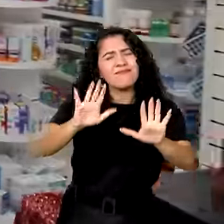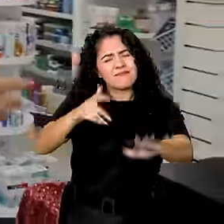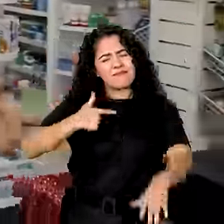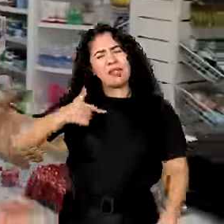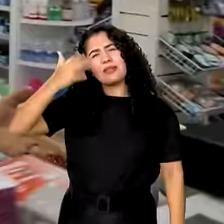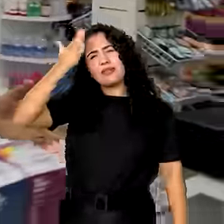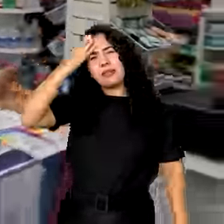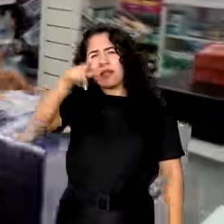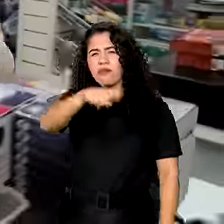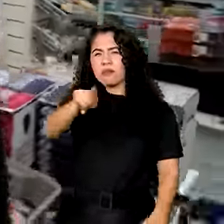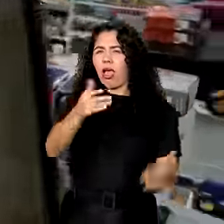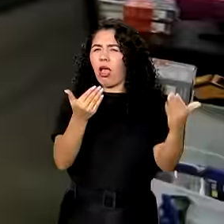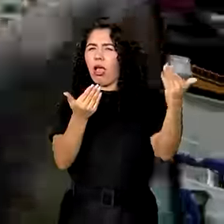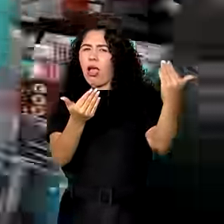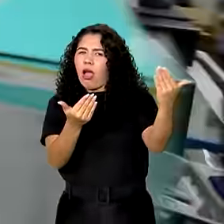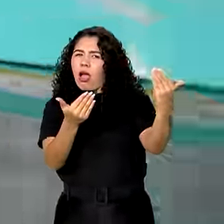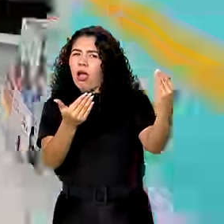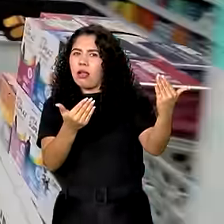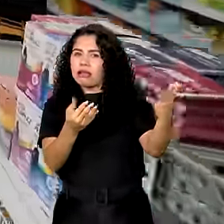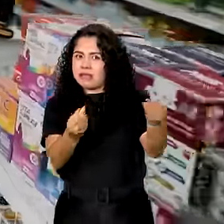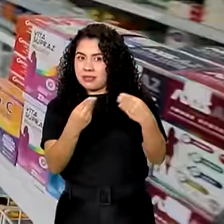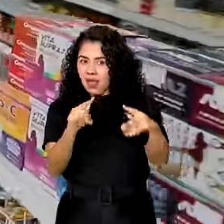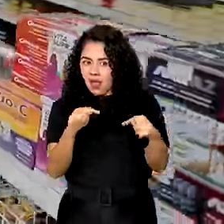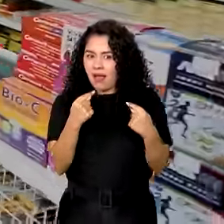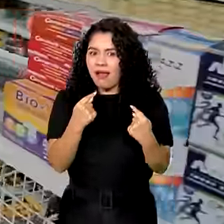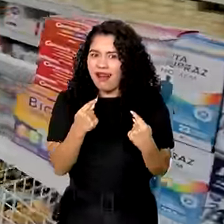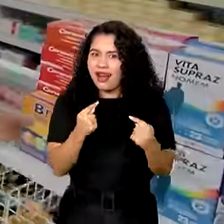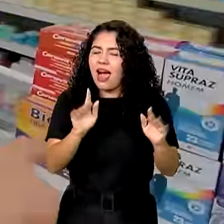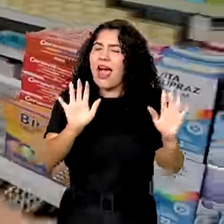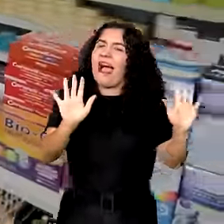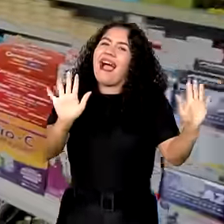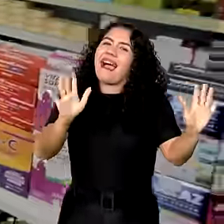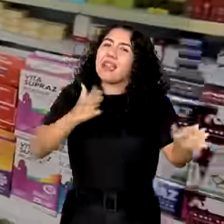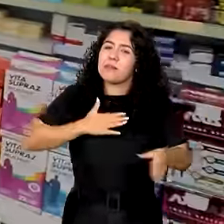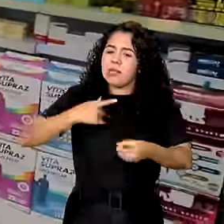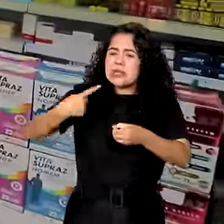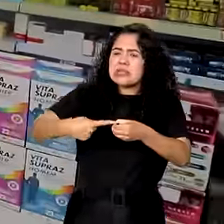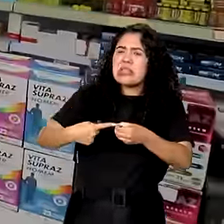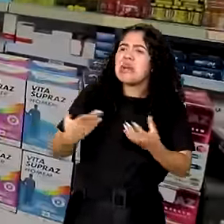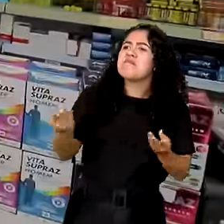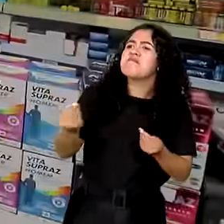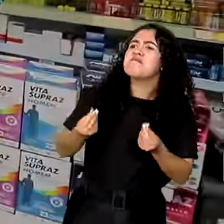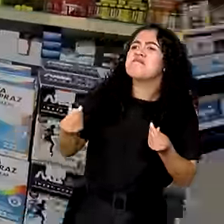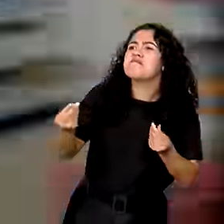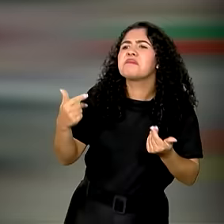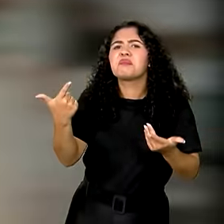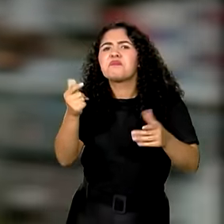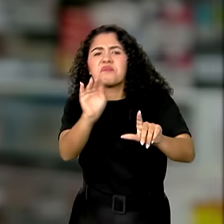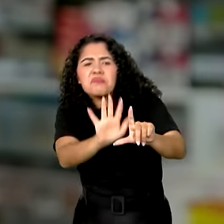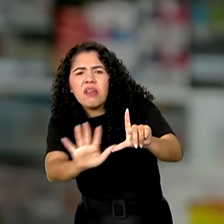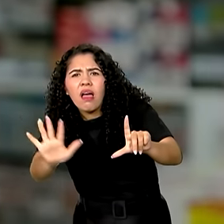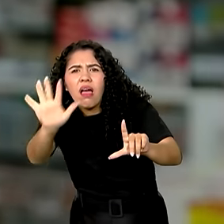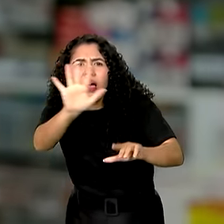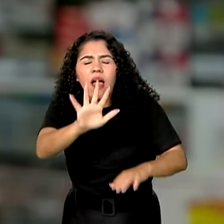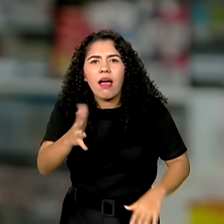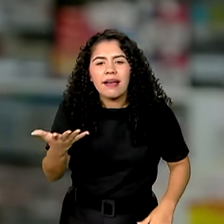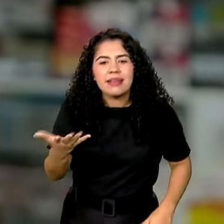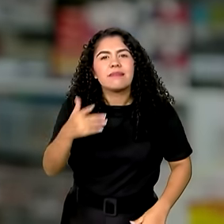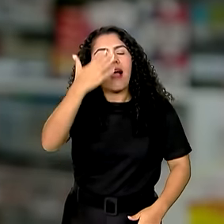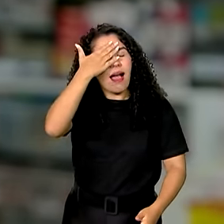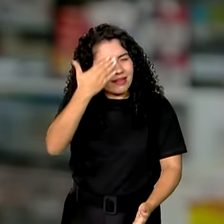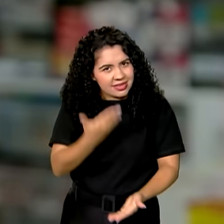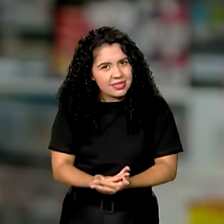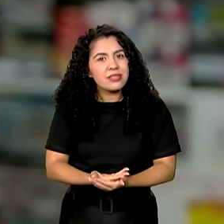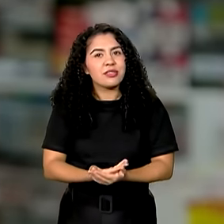fica desconfiado e me desafia. Ah, mas a minha cidade mal aparece no mapa? Pois pode apostar que